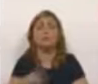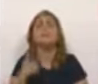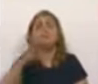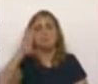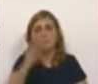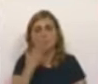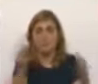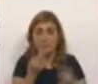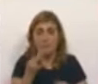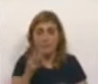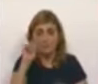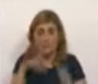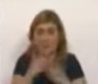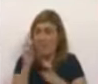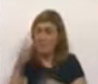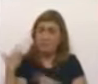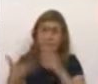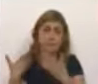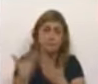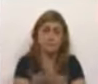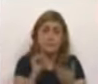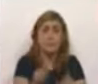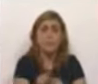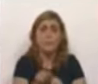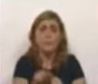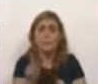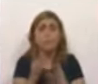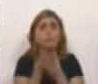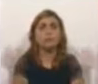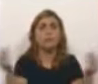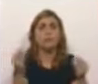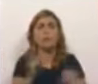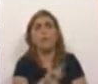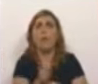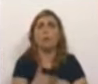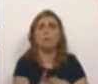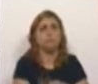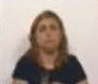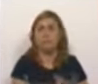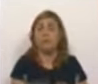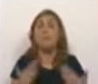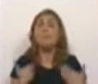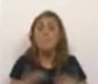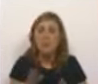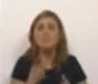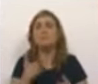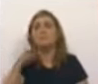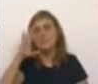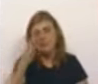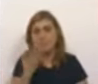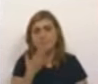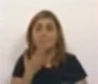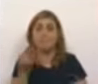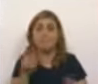Sabemos bem que as consequências de décadas dessa política não se apagam de um dia para o outro, mas também